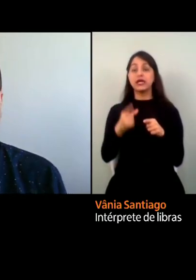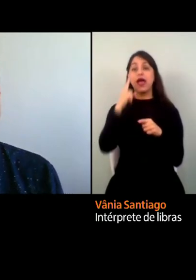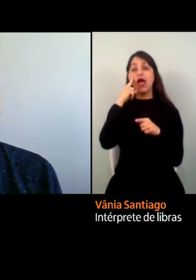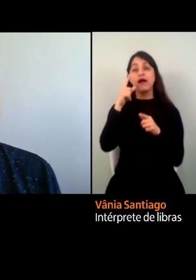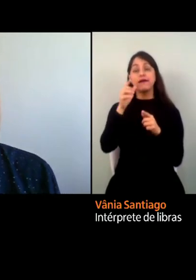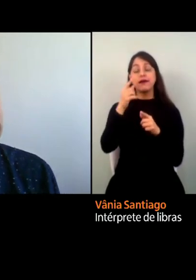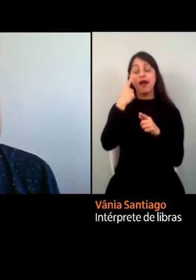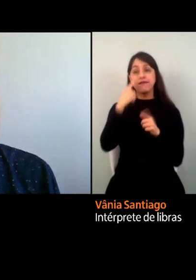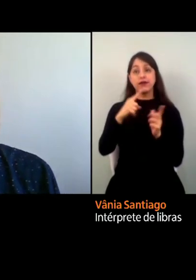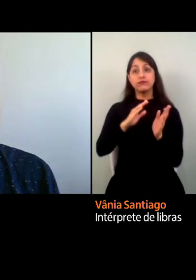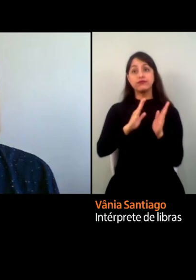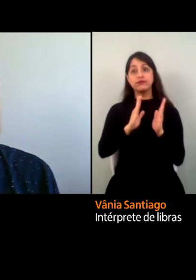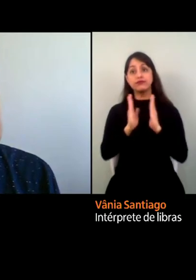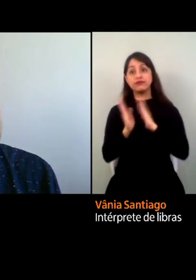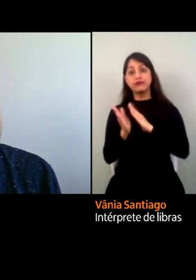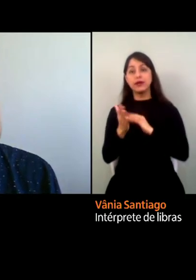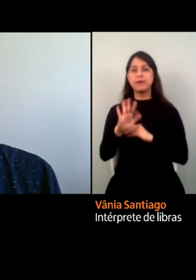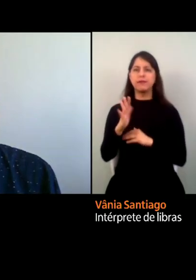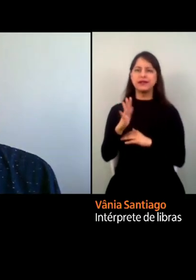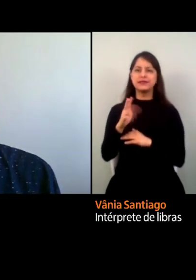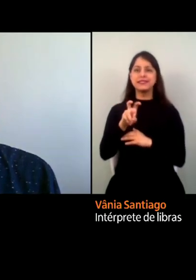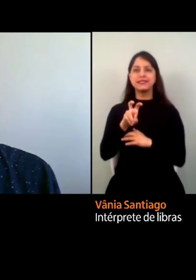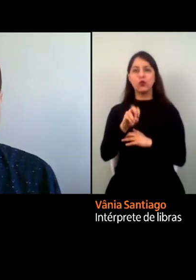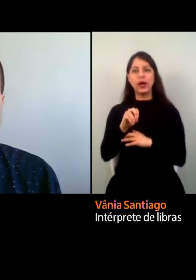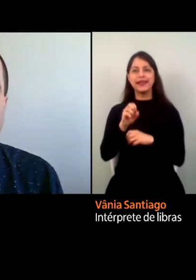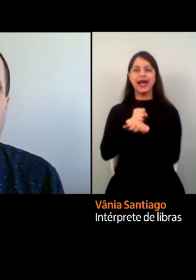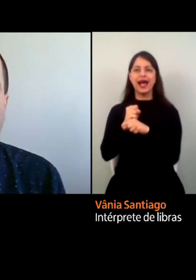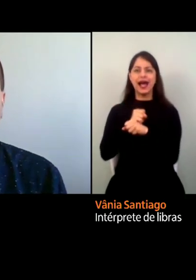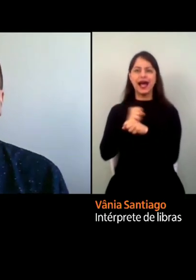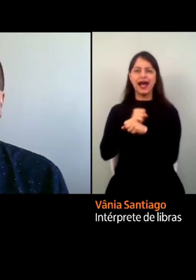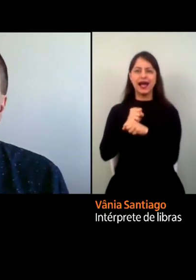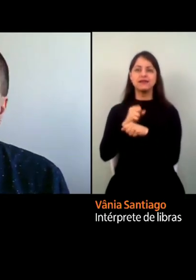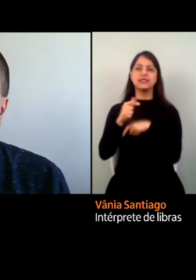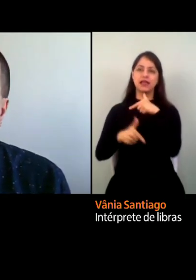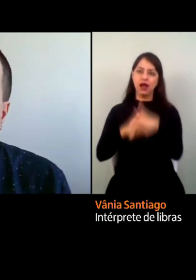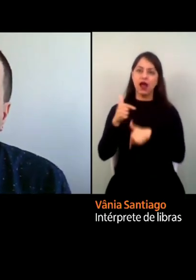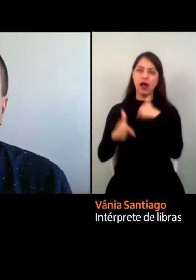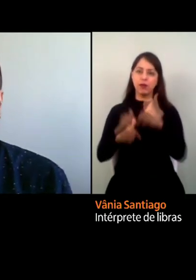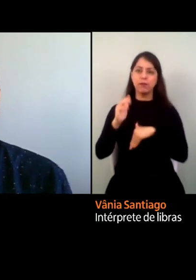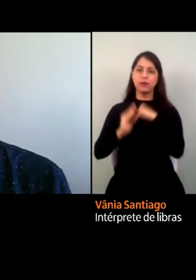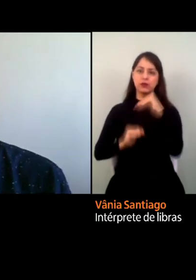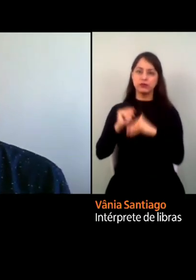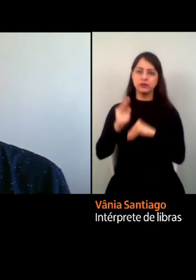anos, de 1956 e 1960 até